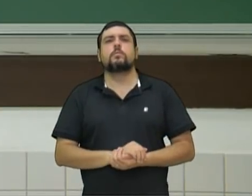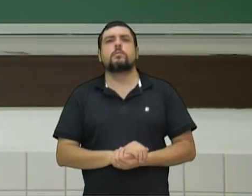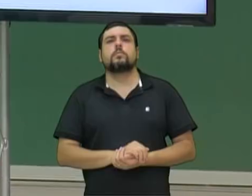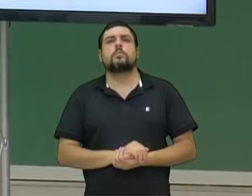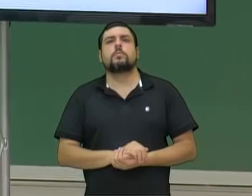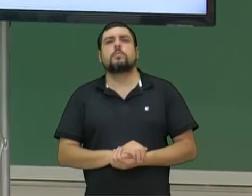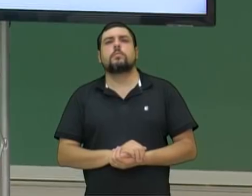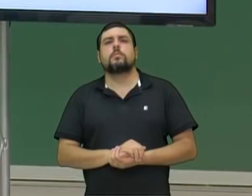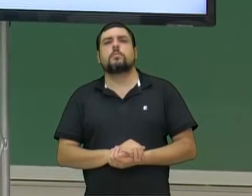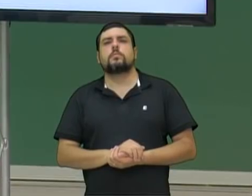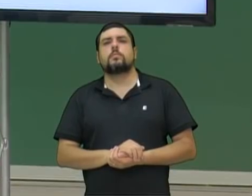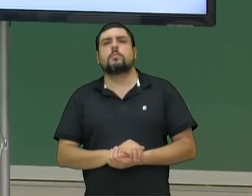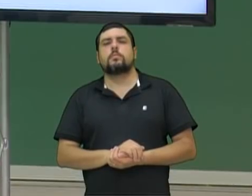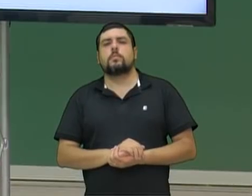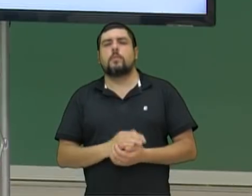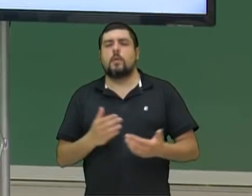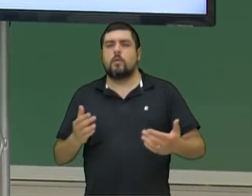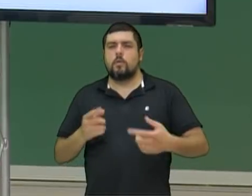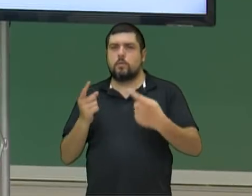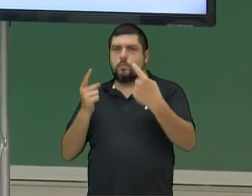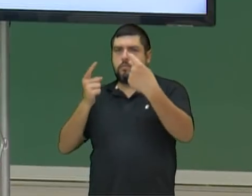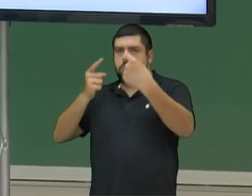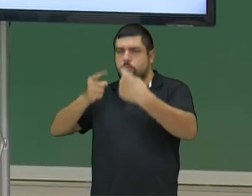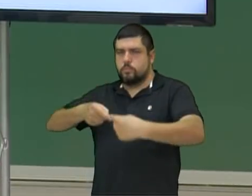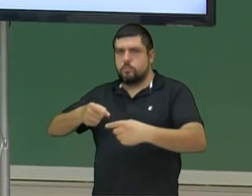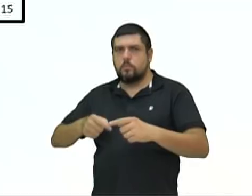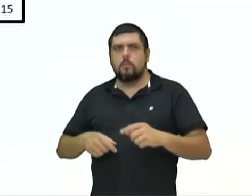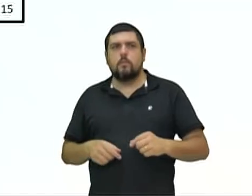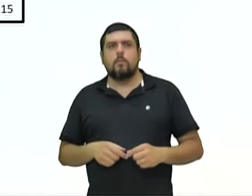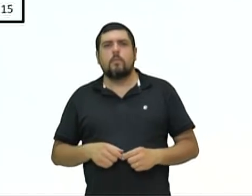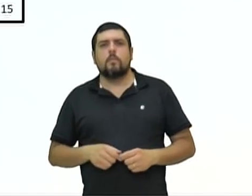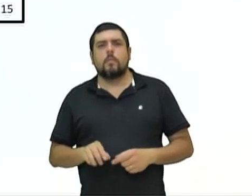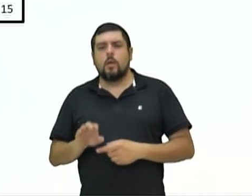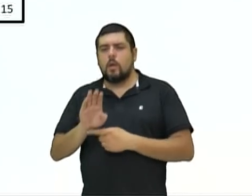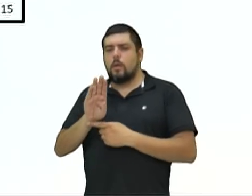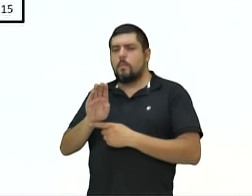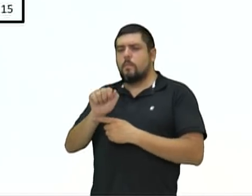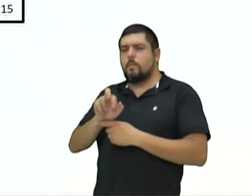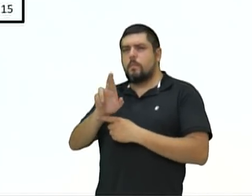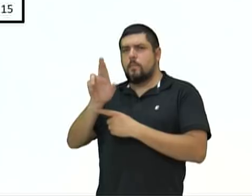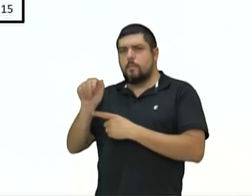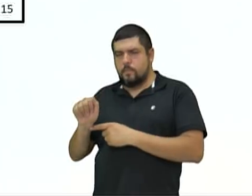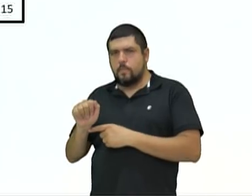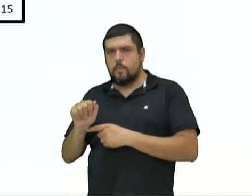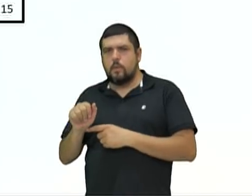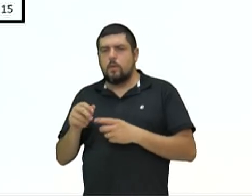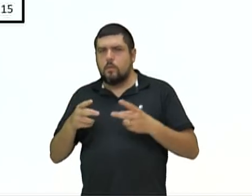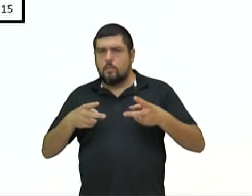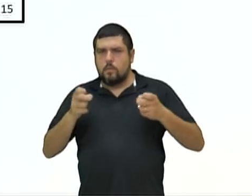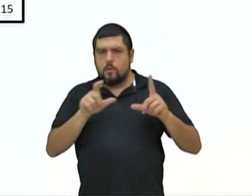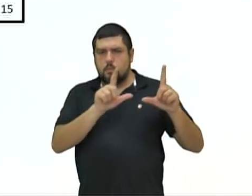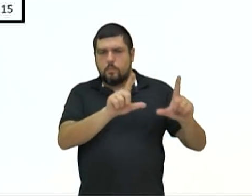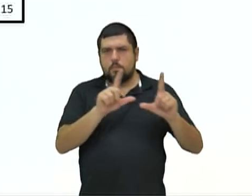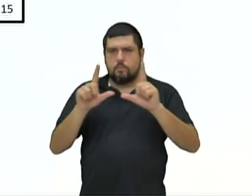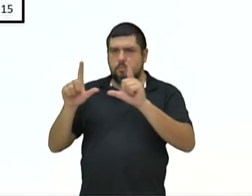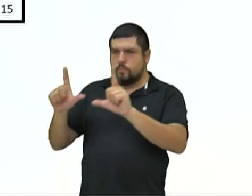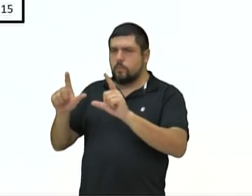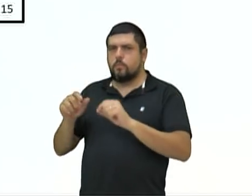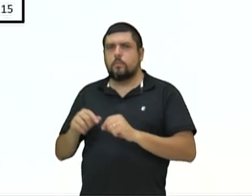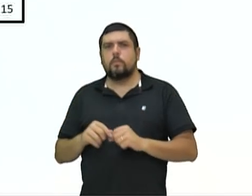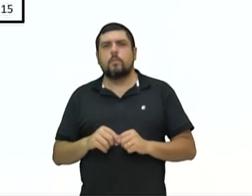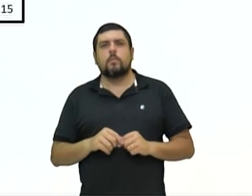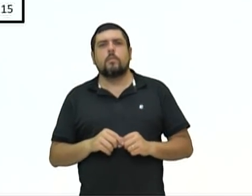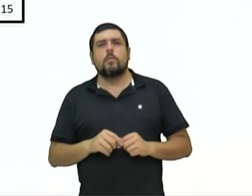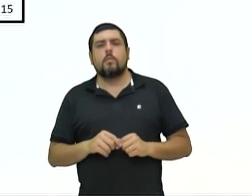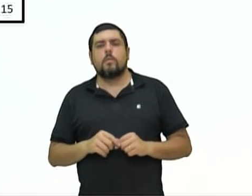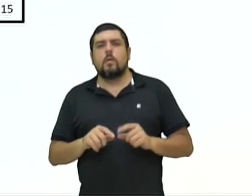professora, vamos para um quiz. São representações de gráfico de barras? Observe esses dois gráficos. São os dois de pesquisas das profissões.